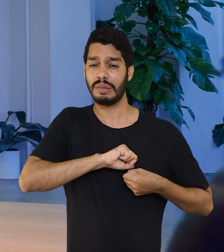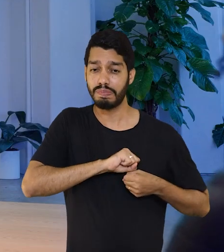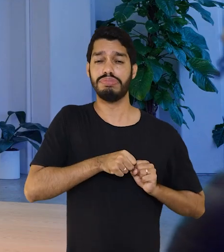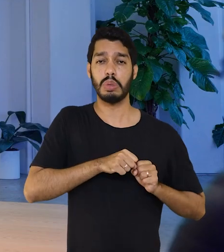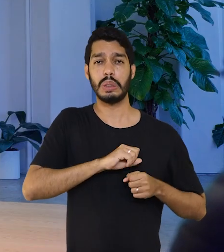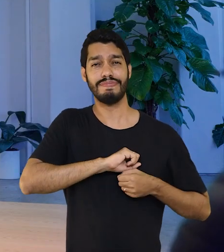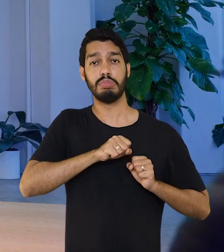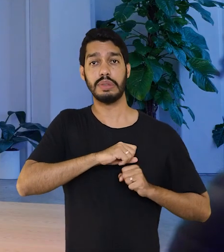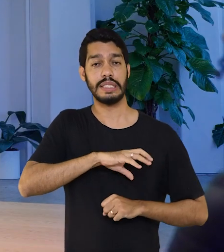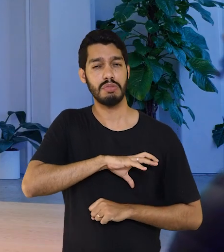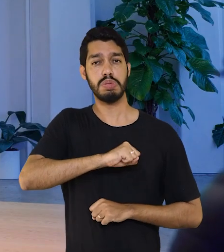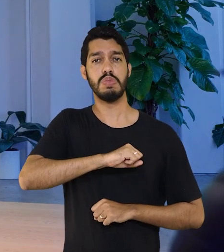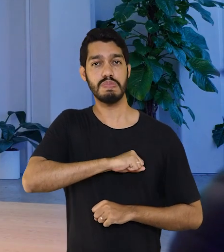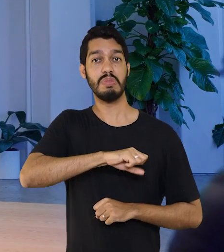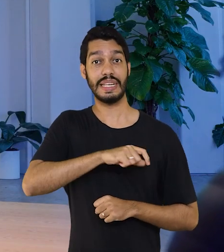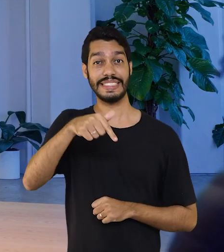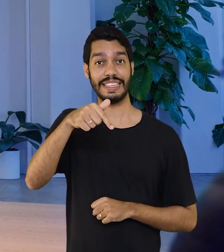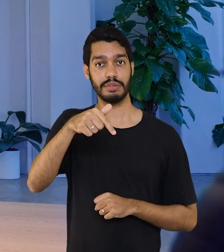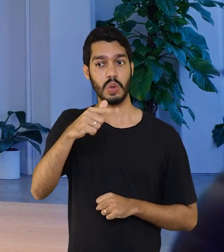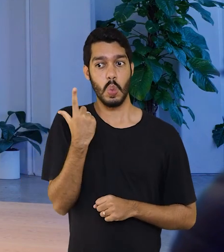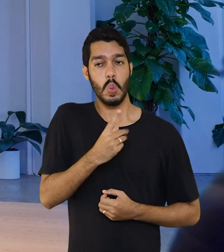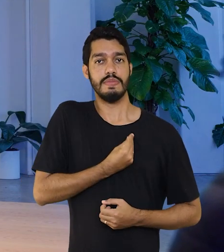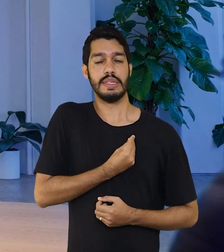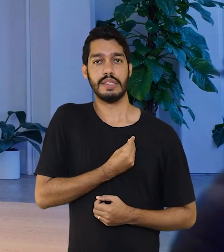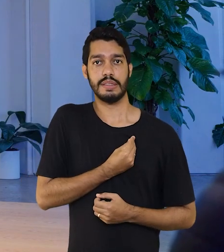infartos, sobreviveu aos 7, que ele tinha uma questão cardíaca.